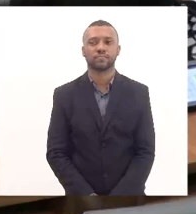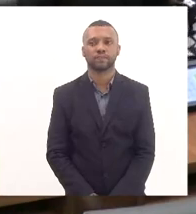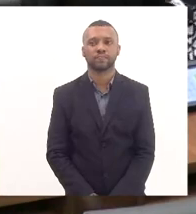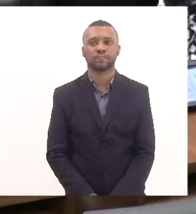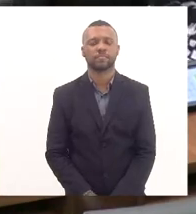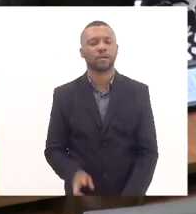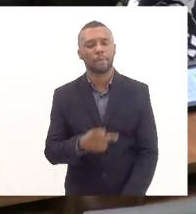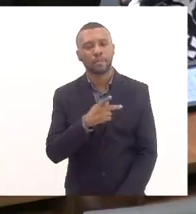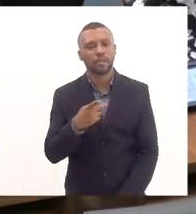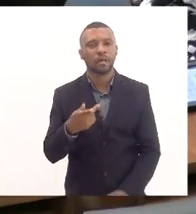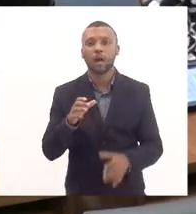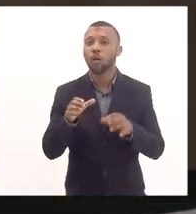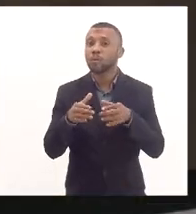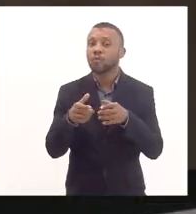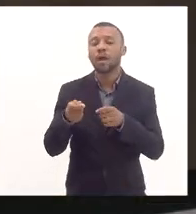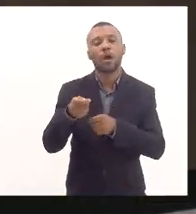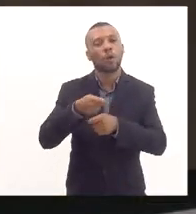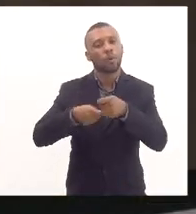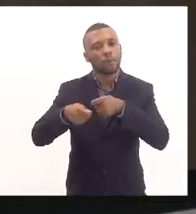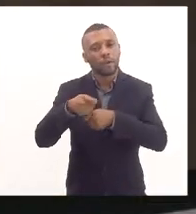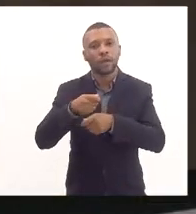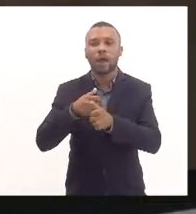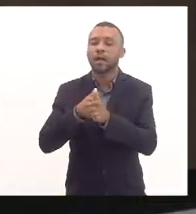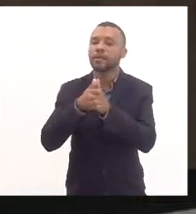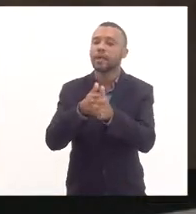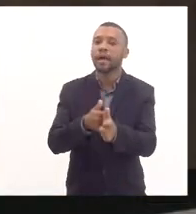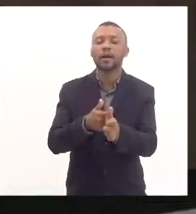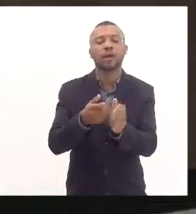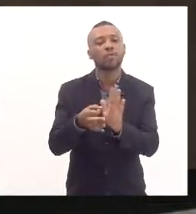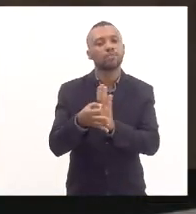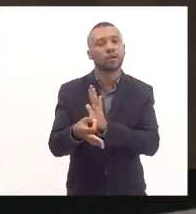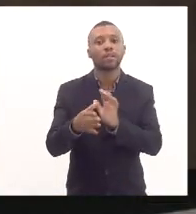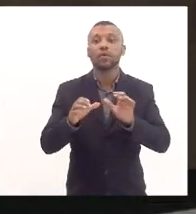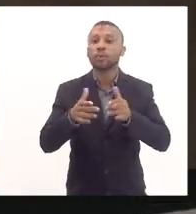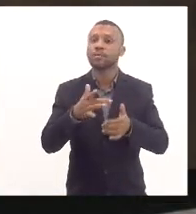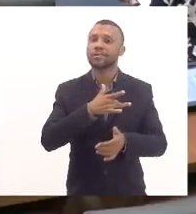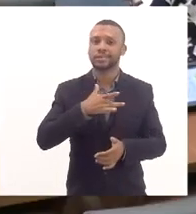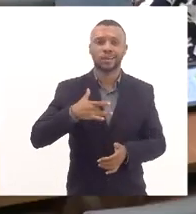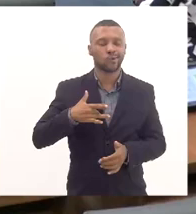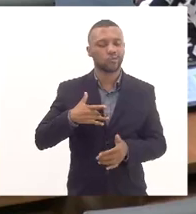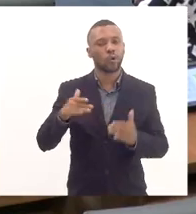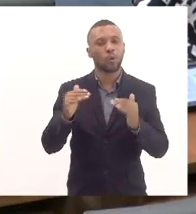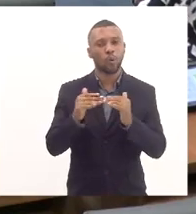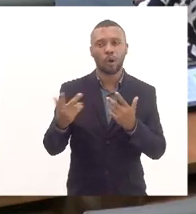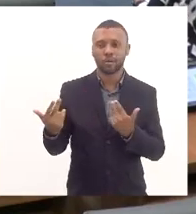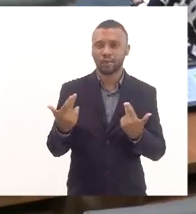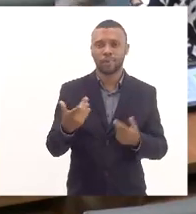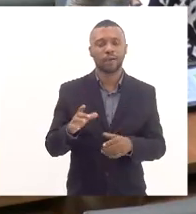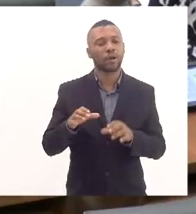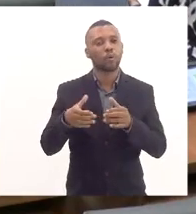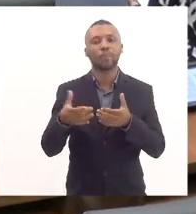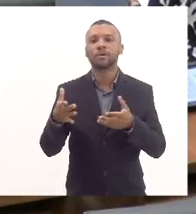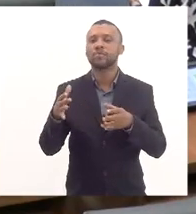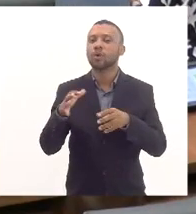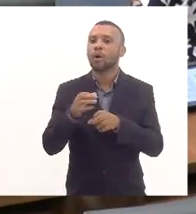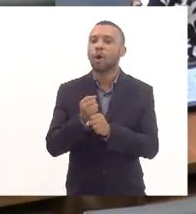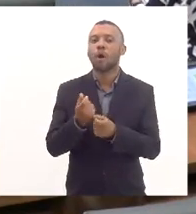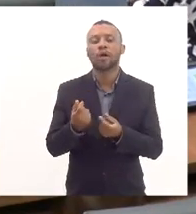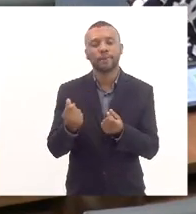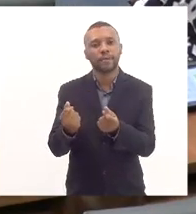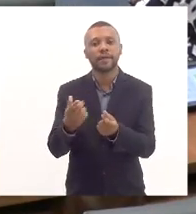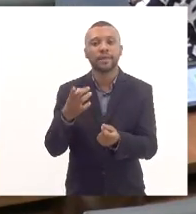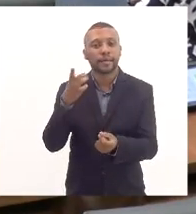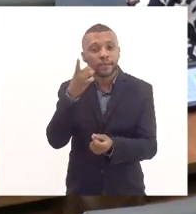o seu presidente da Comissão de Economia a Segue o parecer da comissão de saúde da comissão de orçamento Deputado Márcio